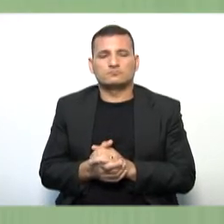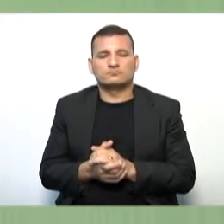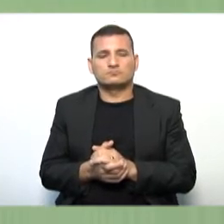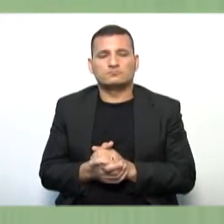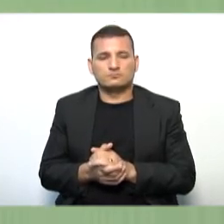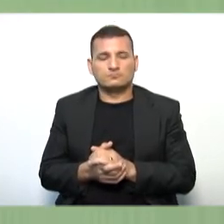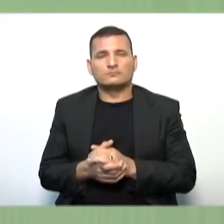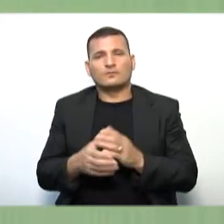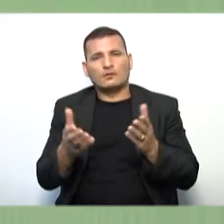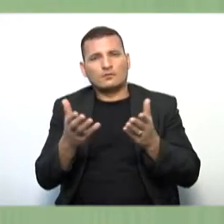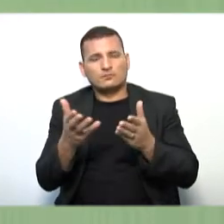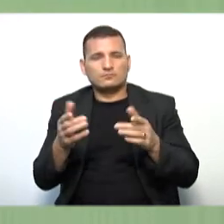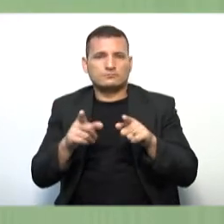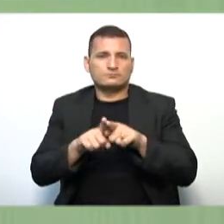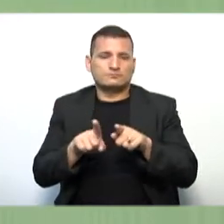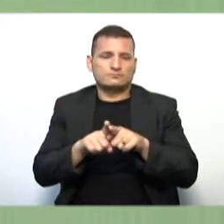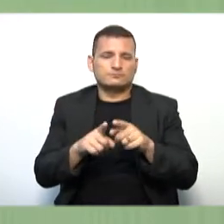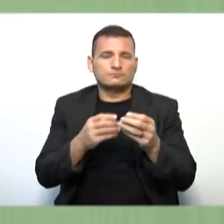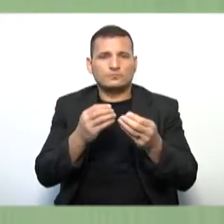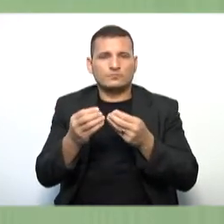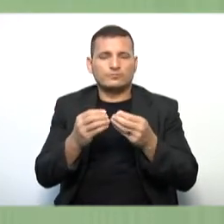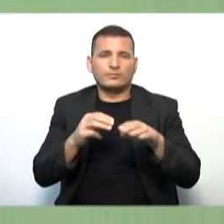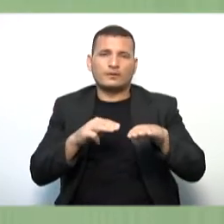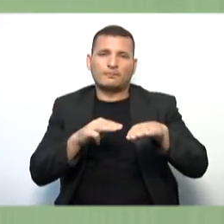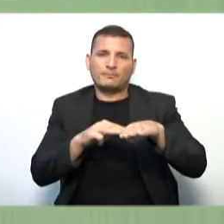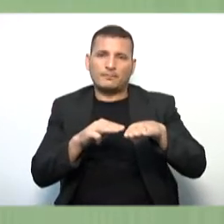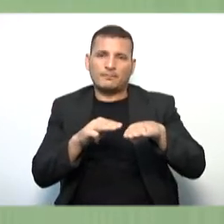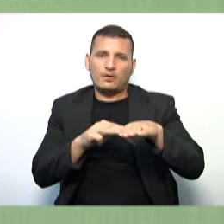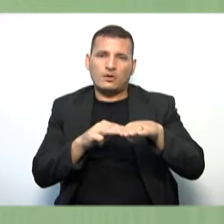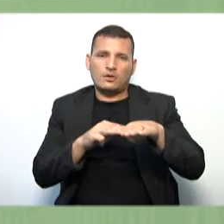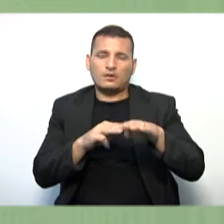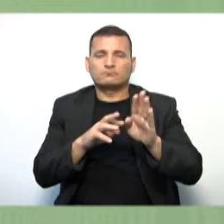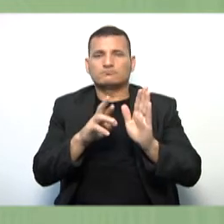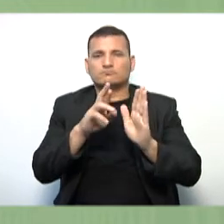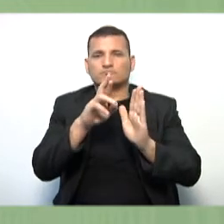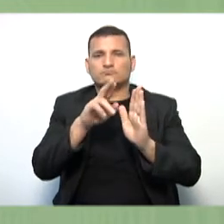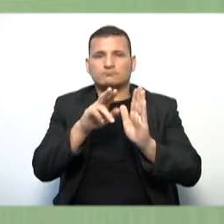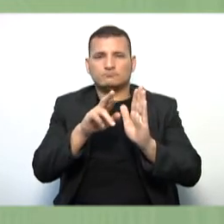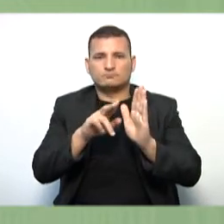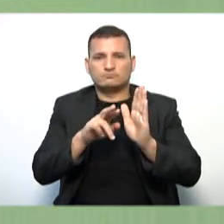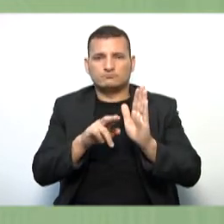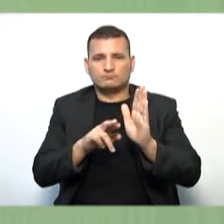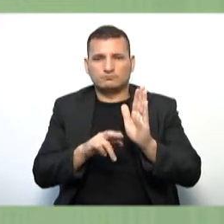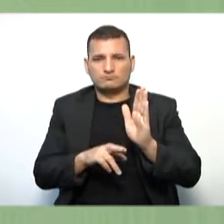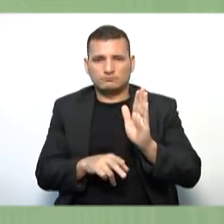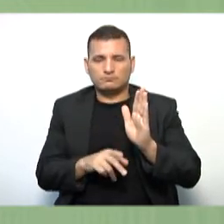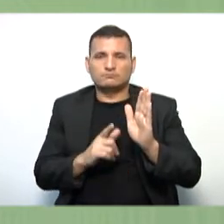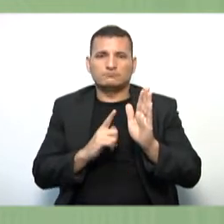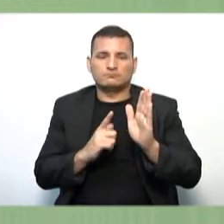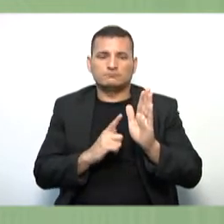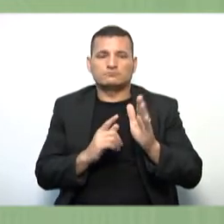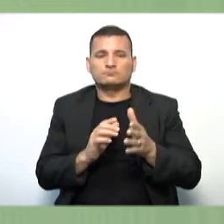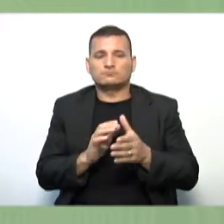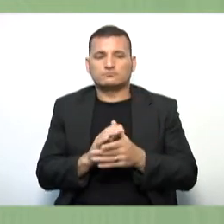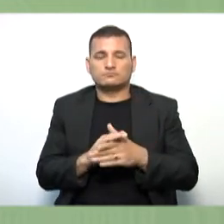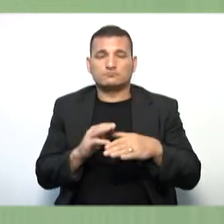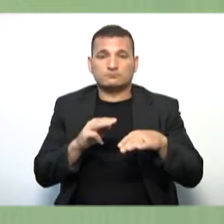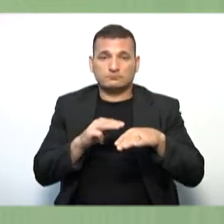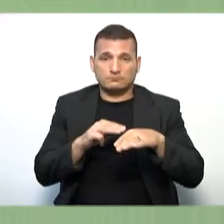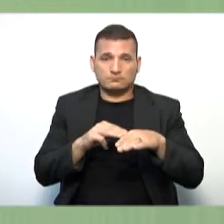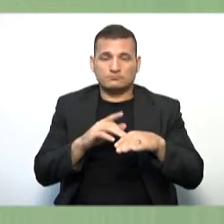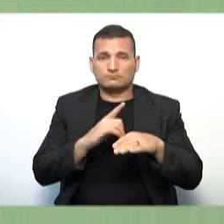E a gente vem falar dos nossos tipos de memórias, né? Nossas memórias, nós temos principalmente aí